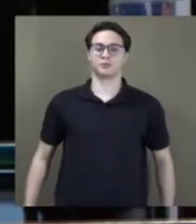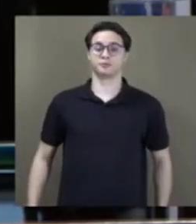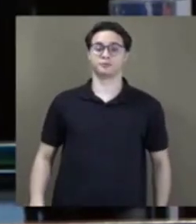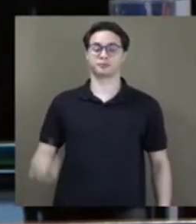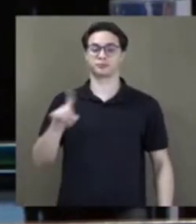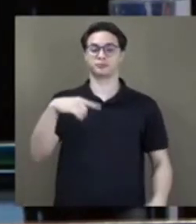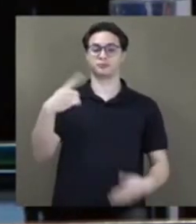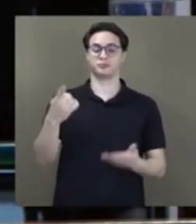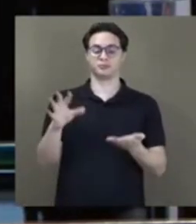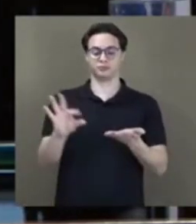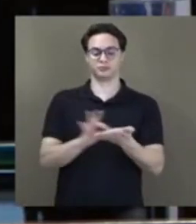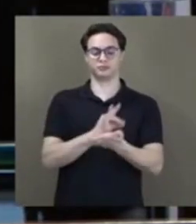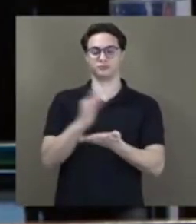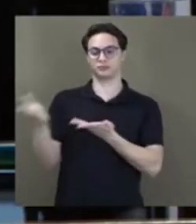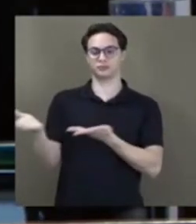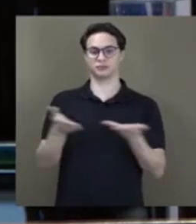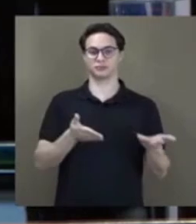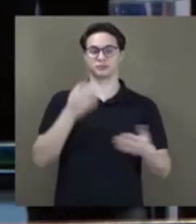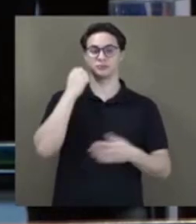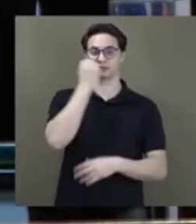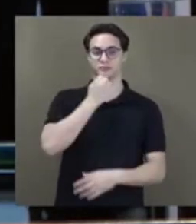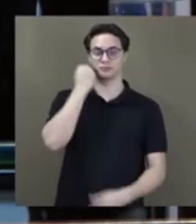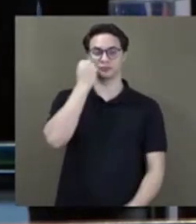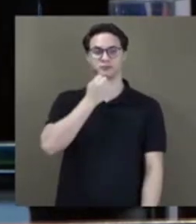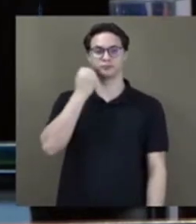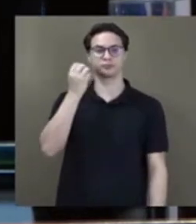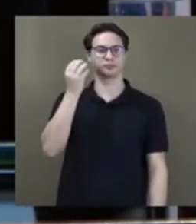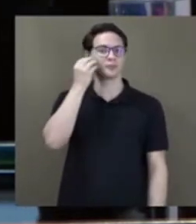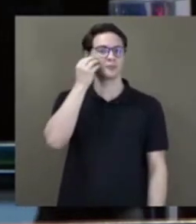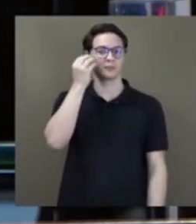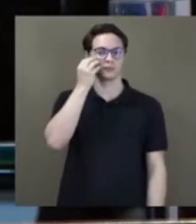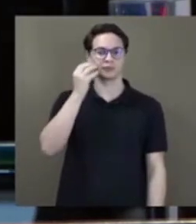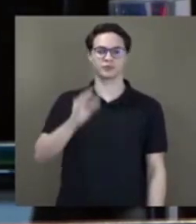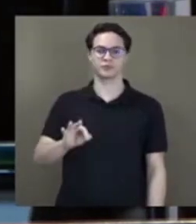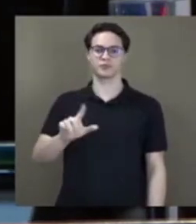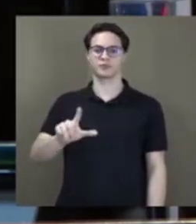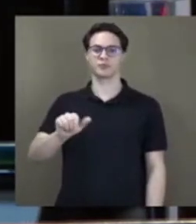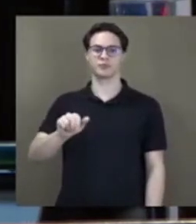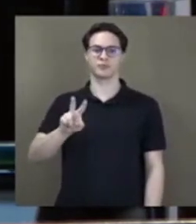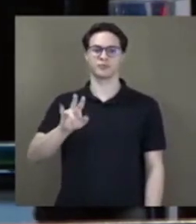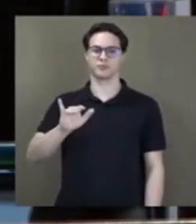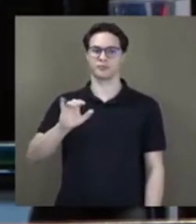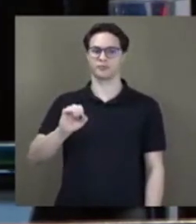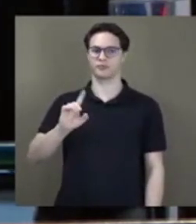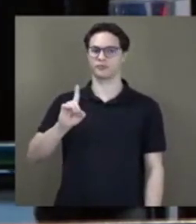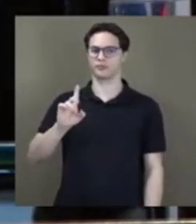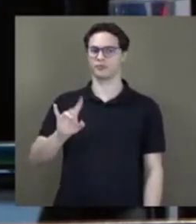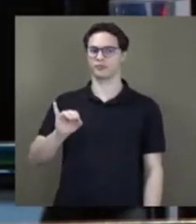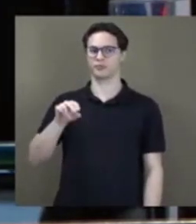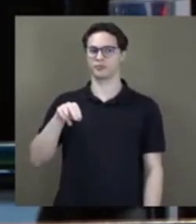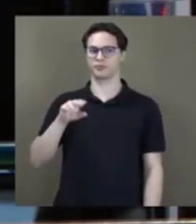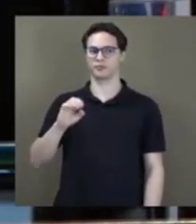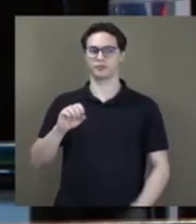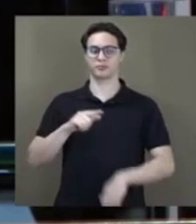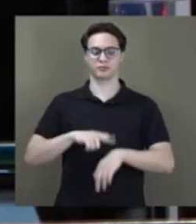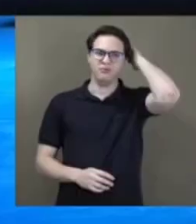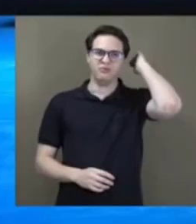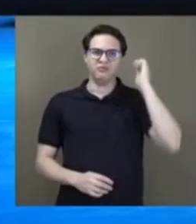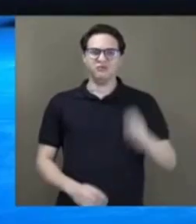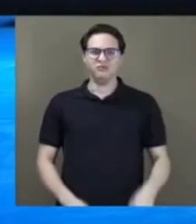inscritos, eu convido o senador Flávio Dino, do PSB do Maranhão, para ocupar a tribuna. Vossa Excelência dispõe de 20